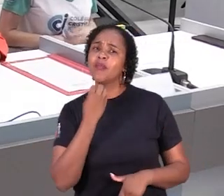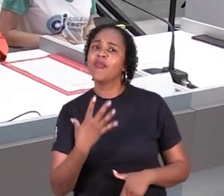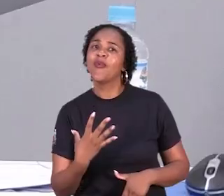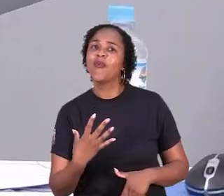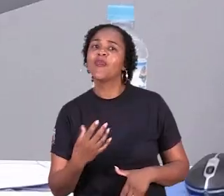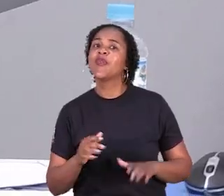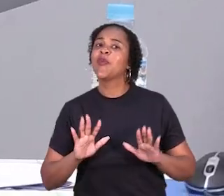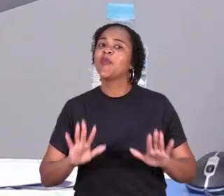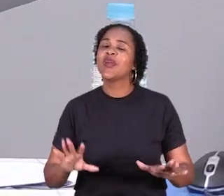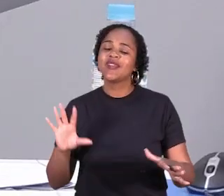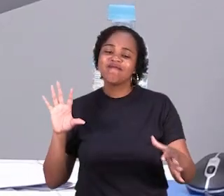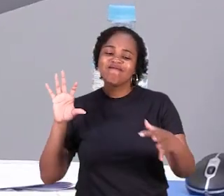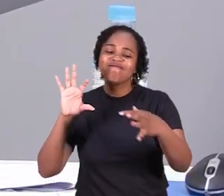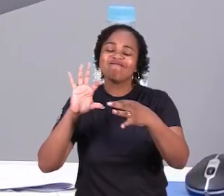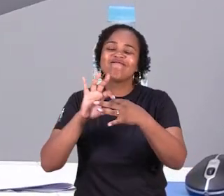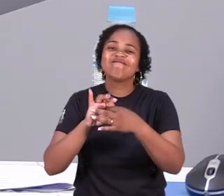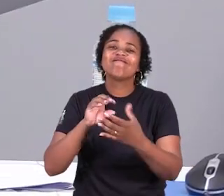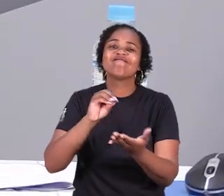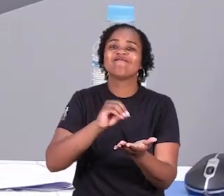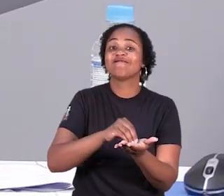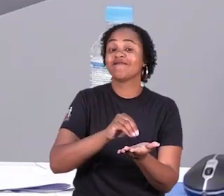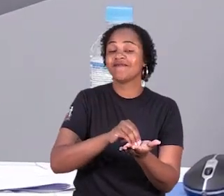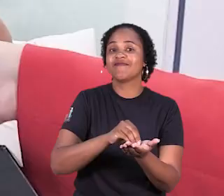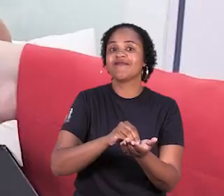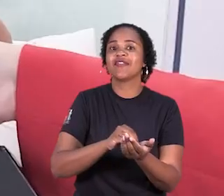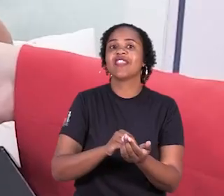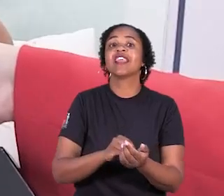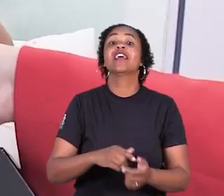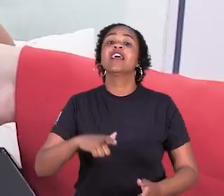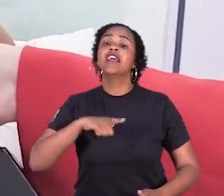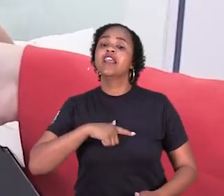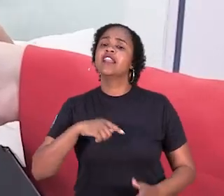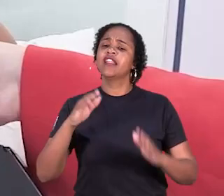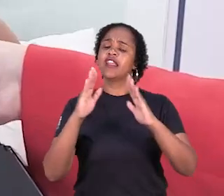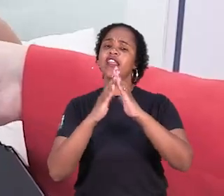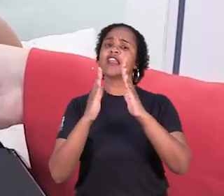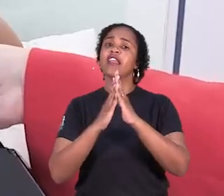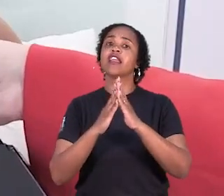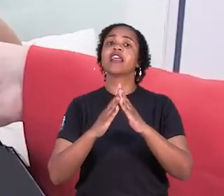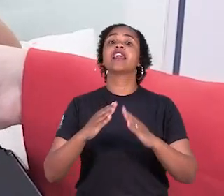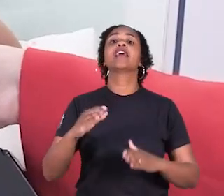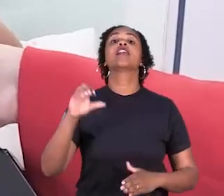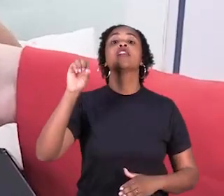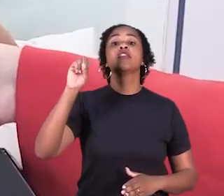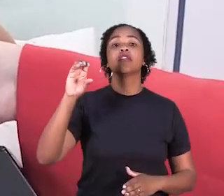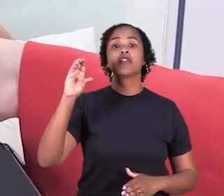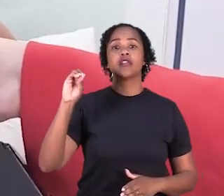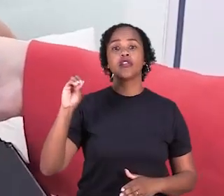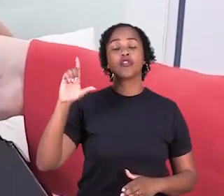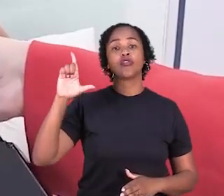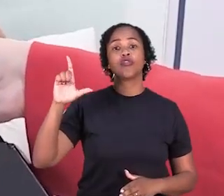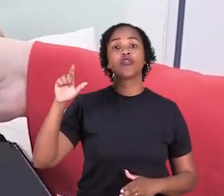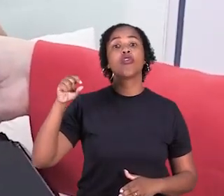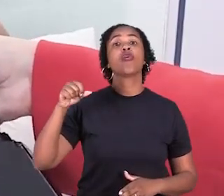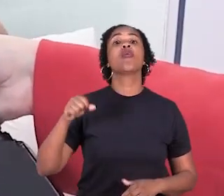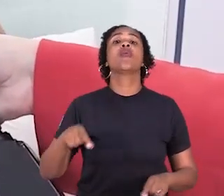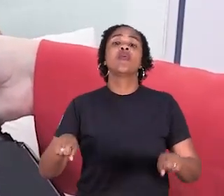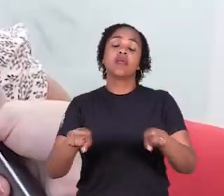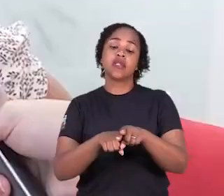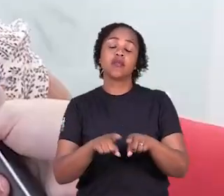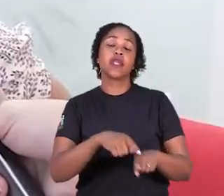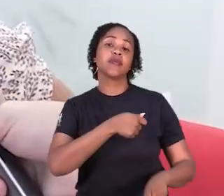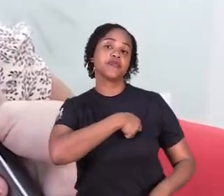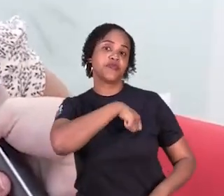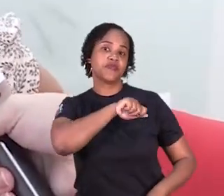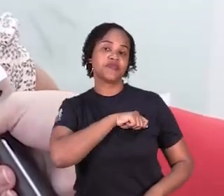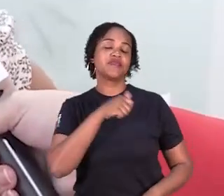de certa forma, uma falta de conexão entre eles. A gente tem uma casa-abrigo, sigilosa, chamada Casa Sol, aqui na cidade.